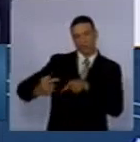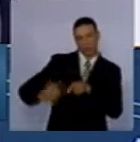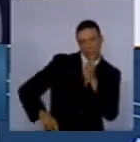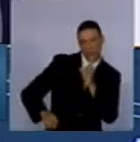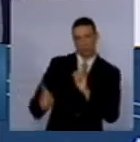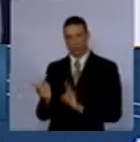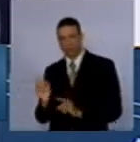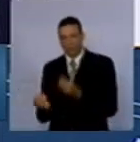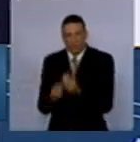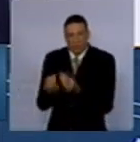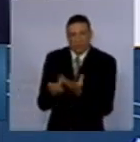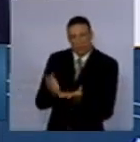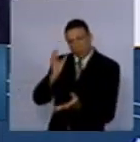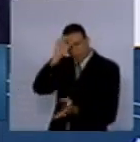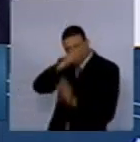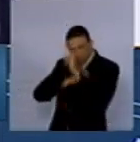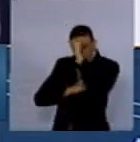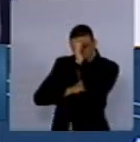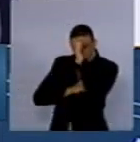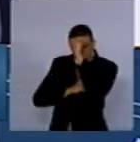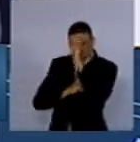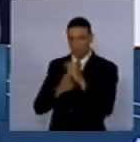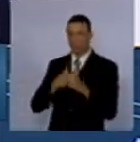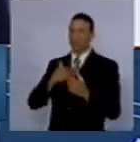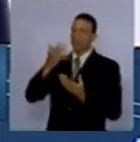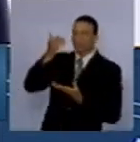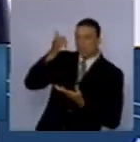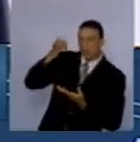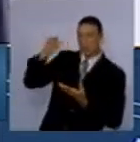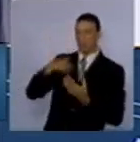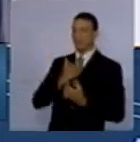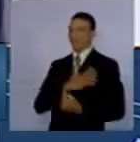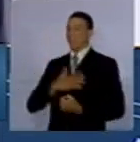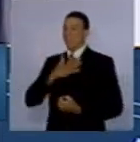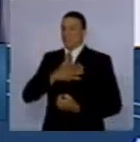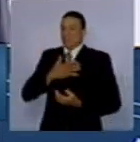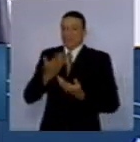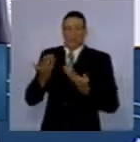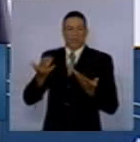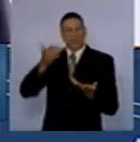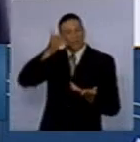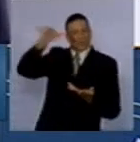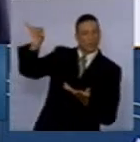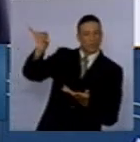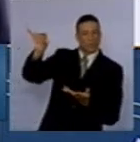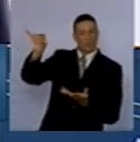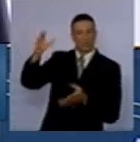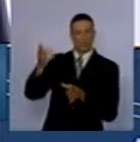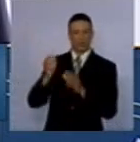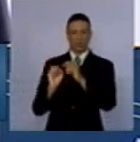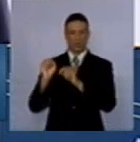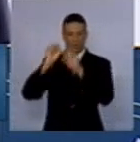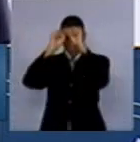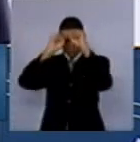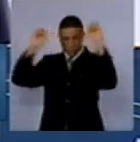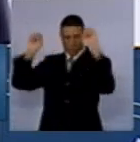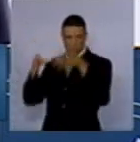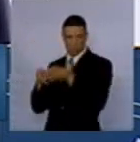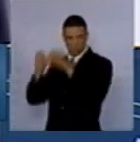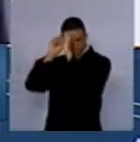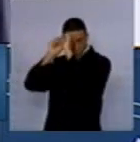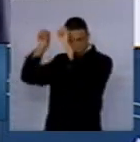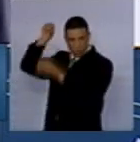para evitarmos dizemos que estamos satisfeitos com a exposição porque o resto a própria corte ela vai se